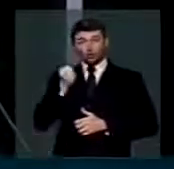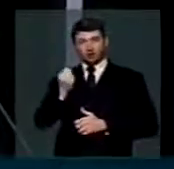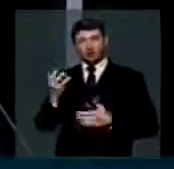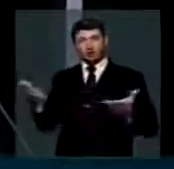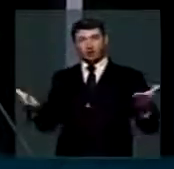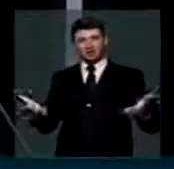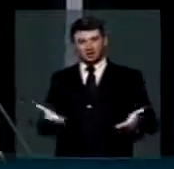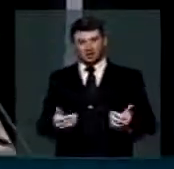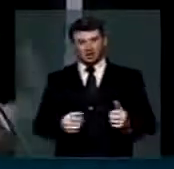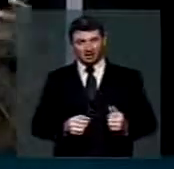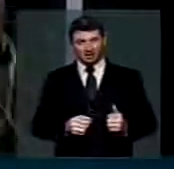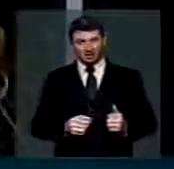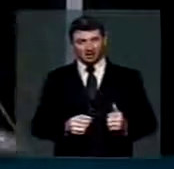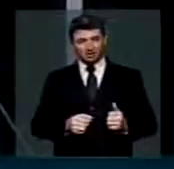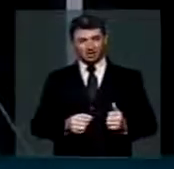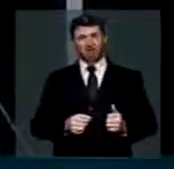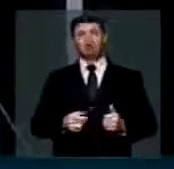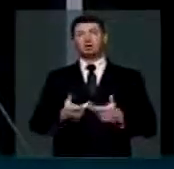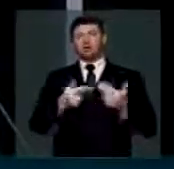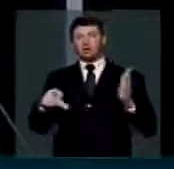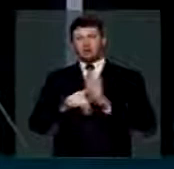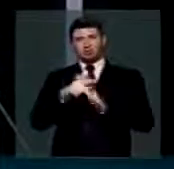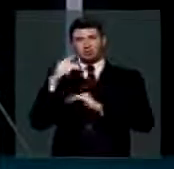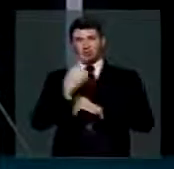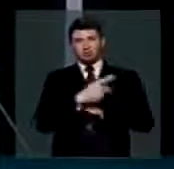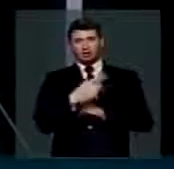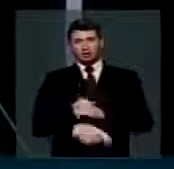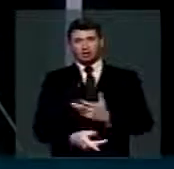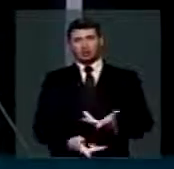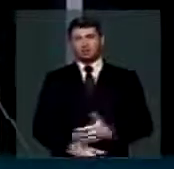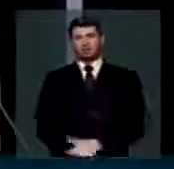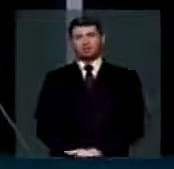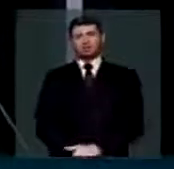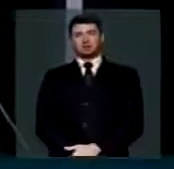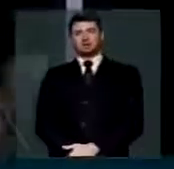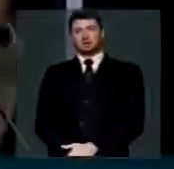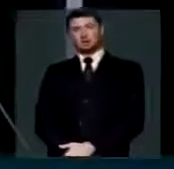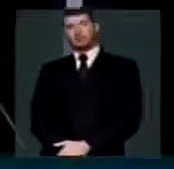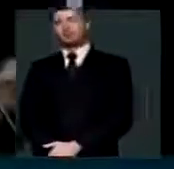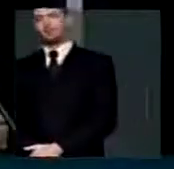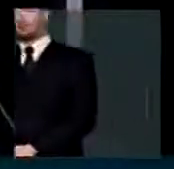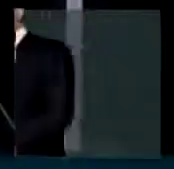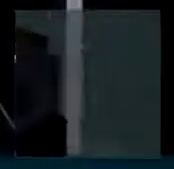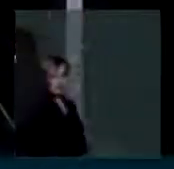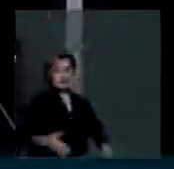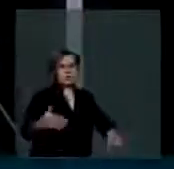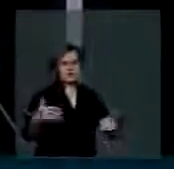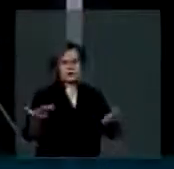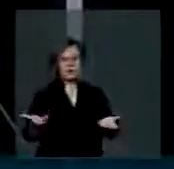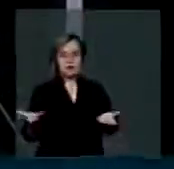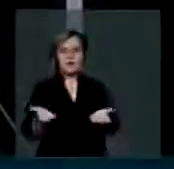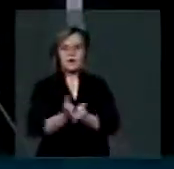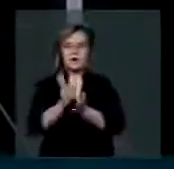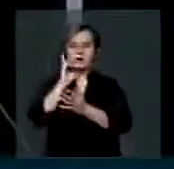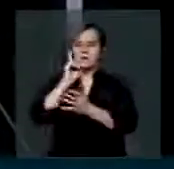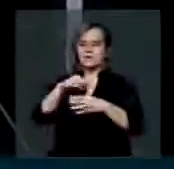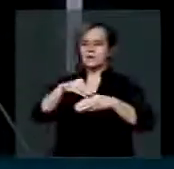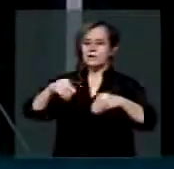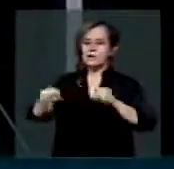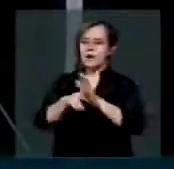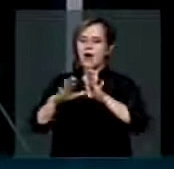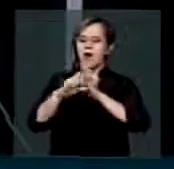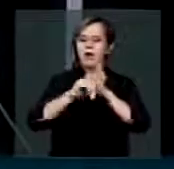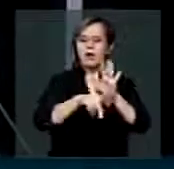agora vê um bem deles, a propriedade deles, sendo surrupiado por diretores